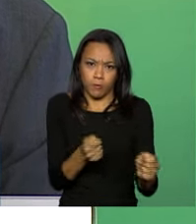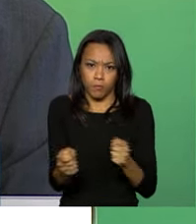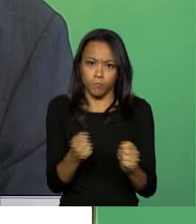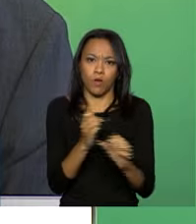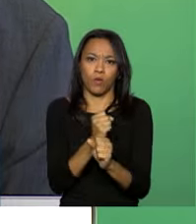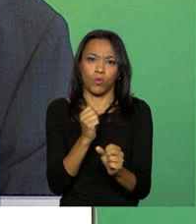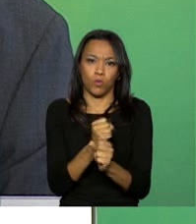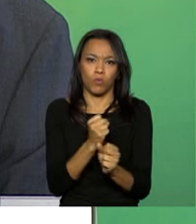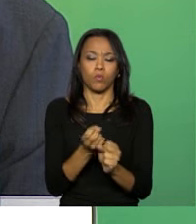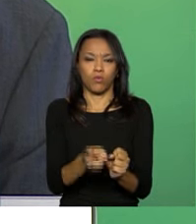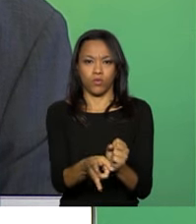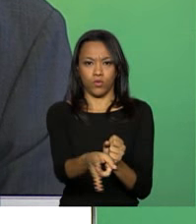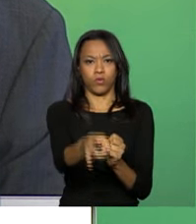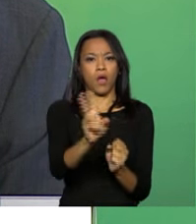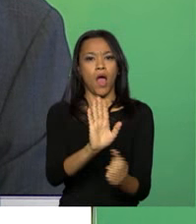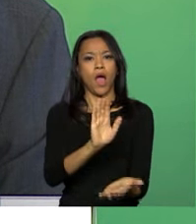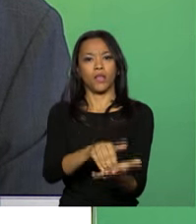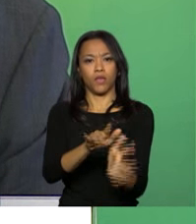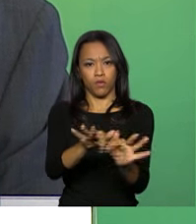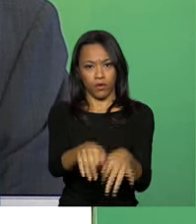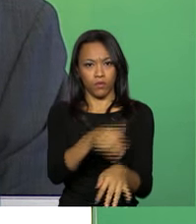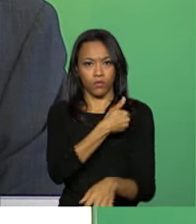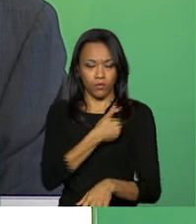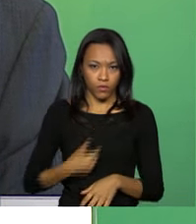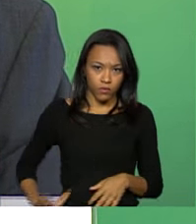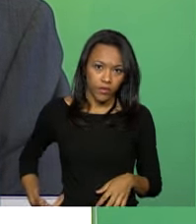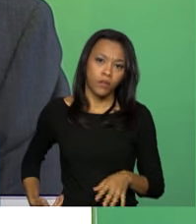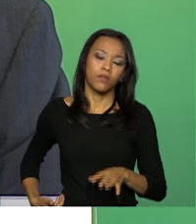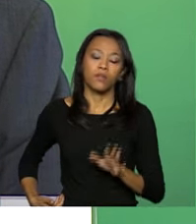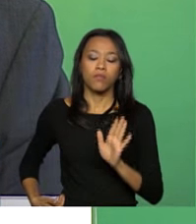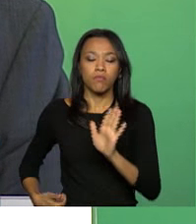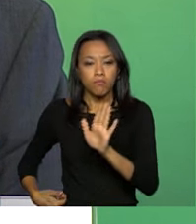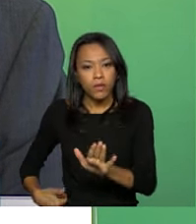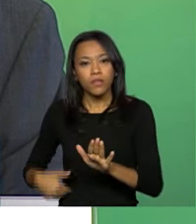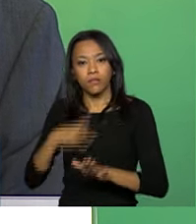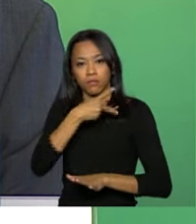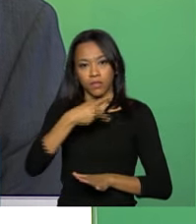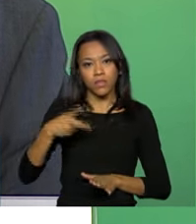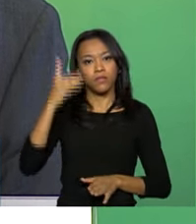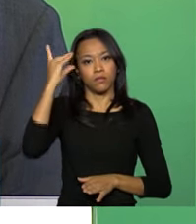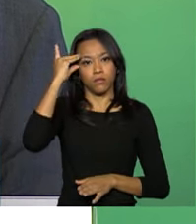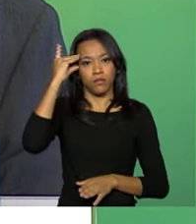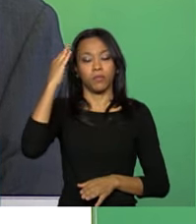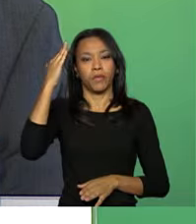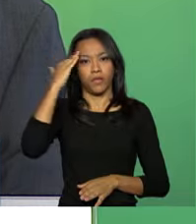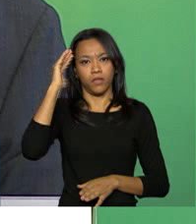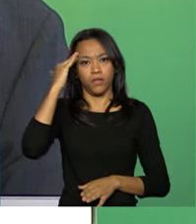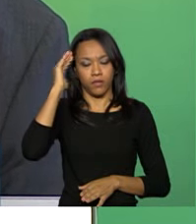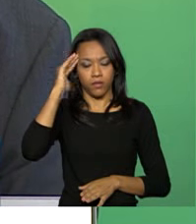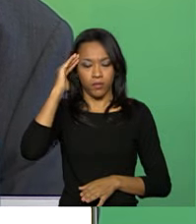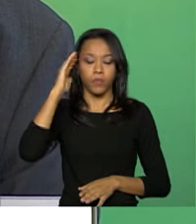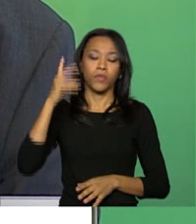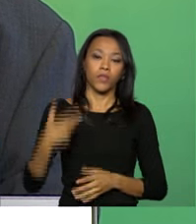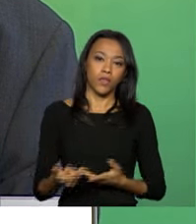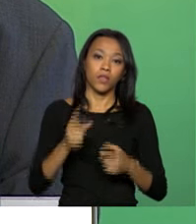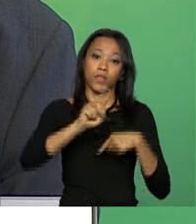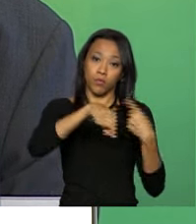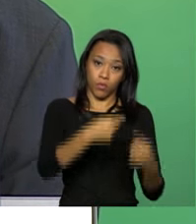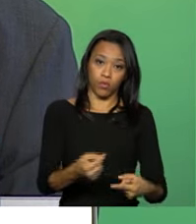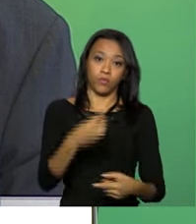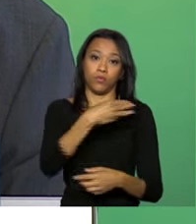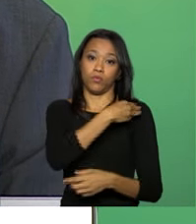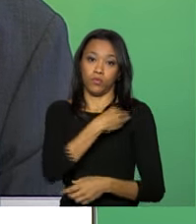isso continua e continua até o final do governo mas ela entendeu que a hora e o ministro Nelson Barbosa pode falar com muito mais